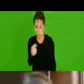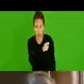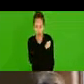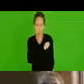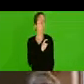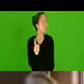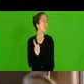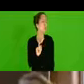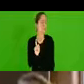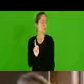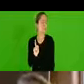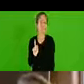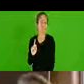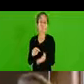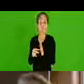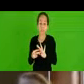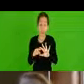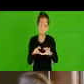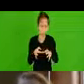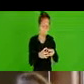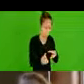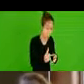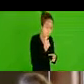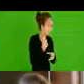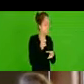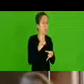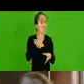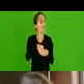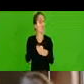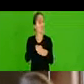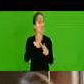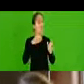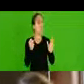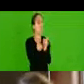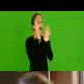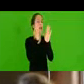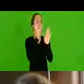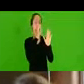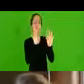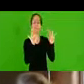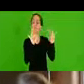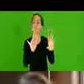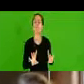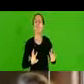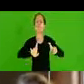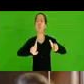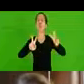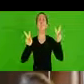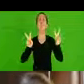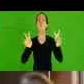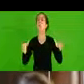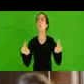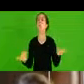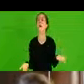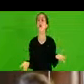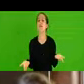Não é porque é uma turma. O que que aquela turma traz, evidencia,